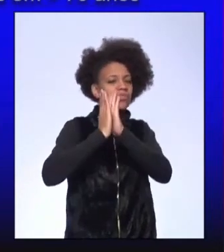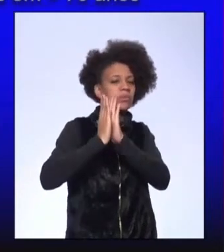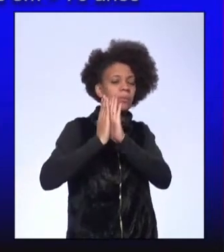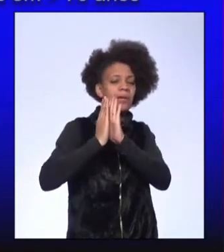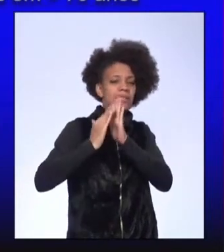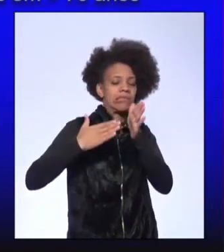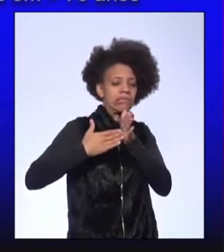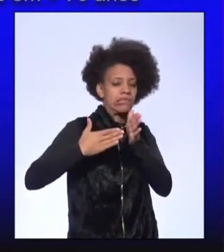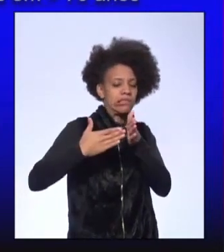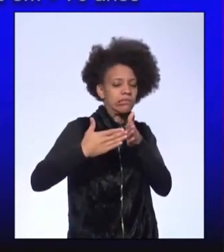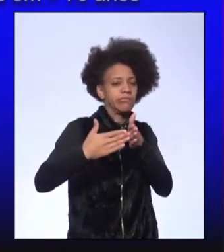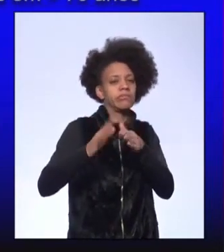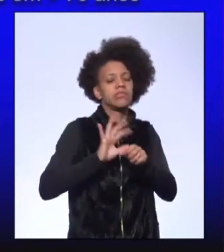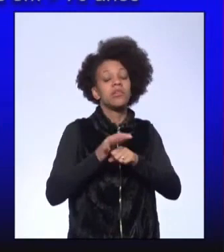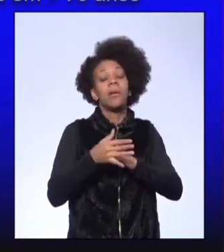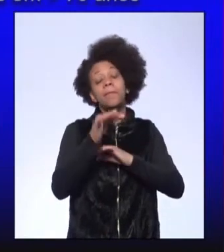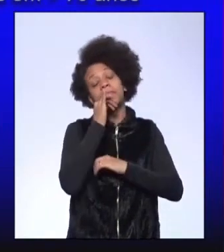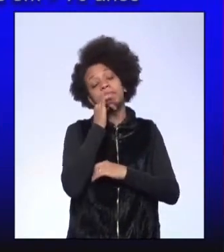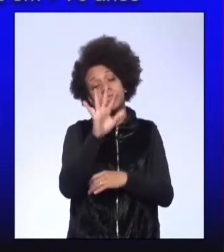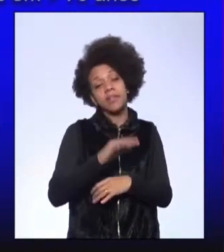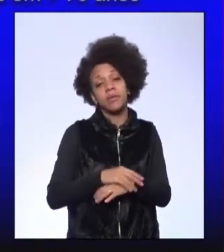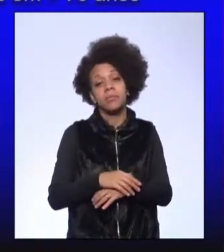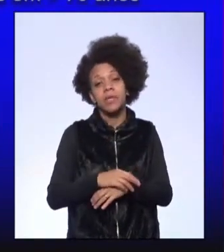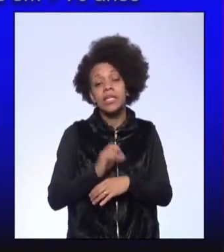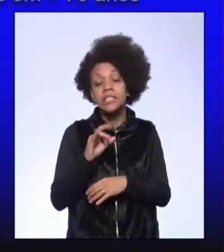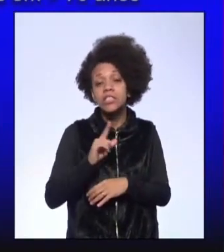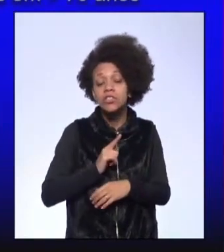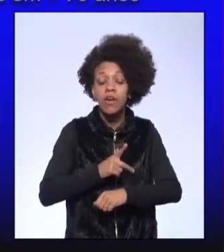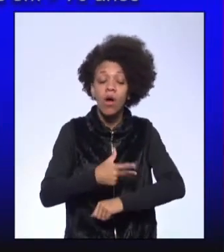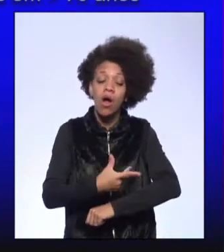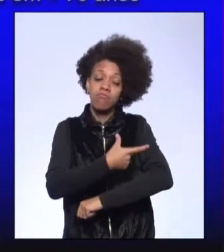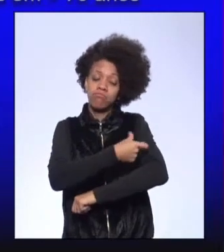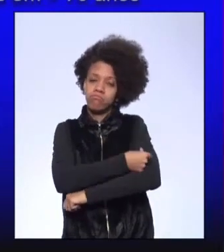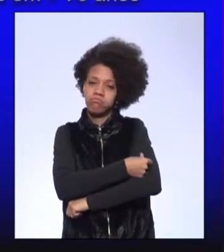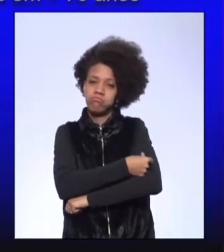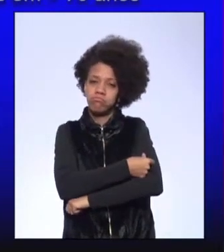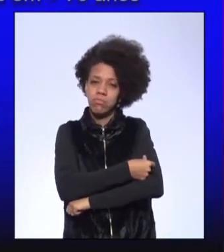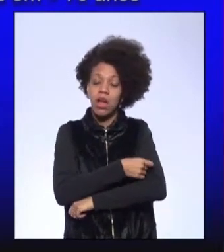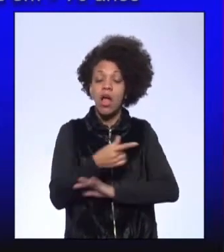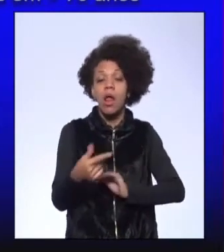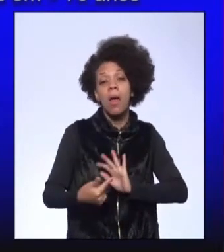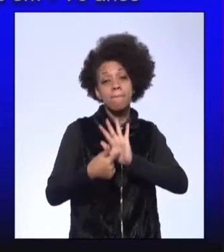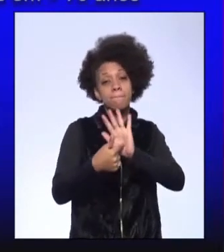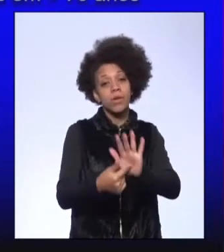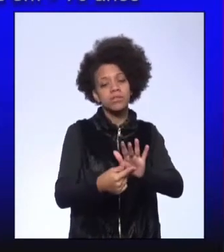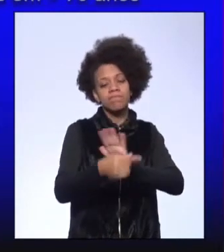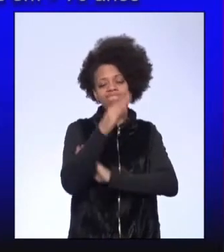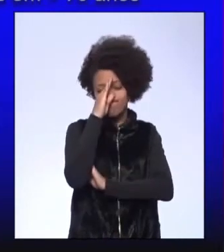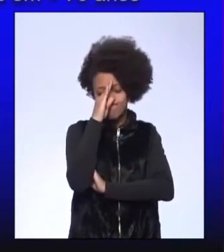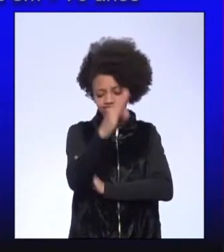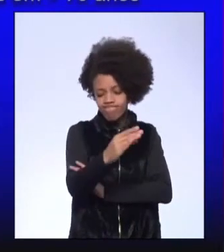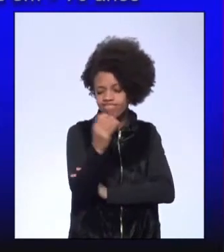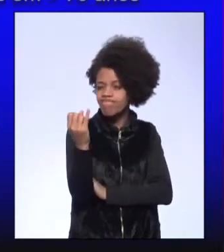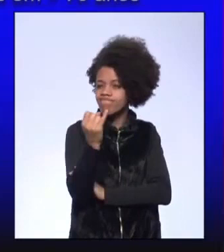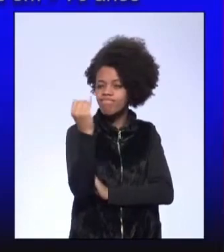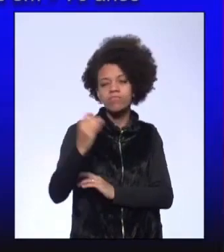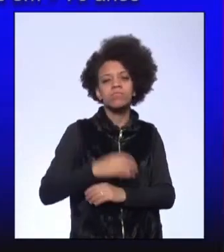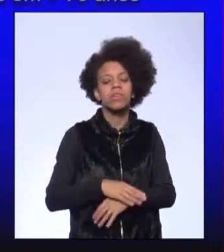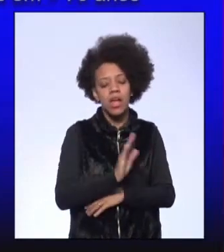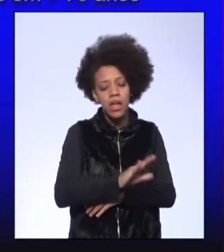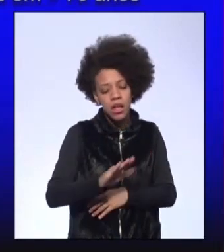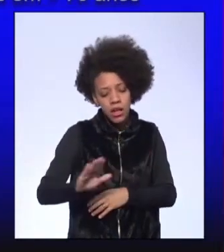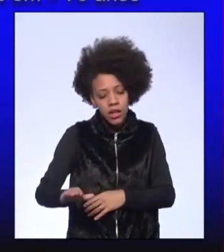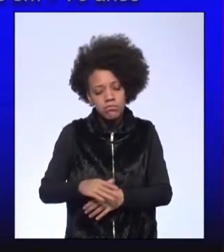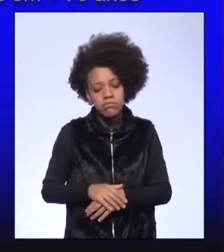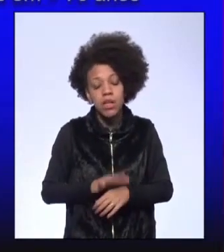na transmissão do vírus. Então, por exemplo, se a gente tiver uma vacina, as vacinas se mostraram cruciais quando aplicadas em crianças